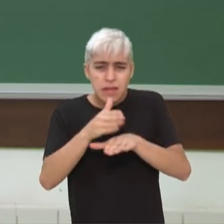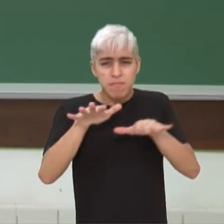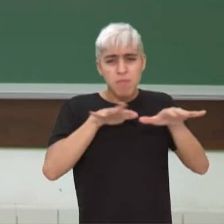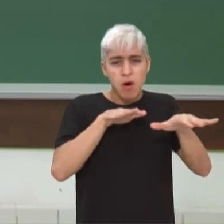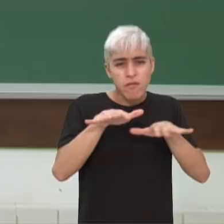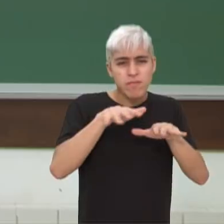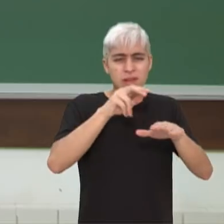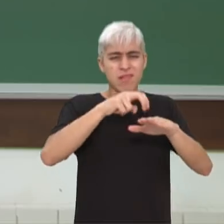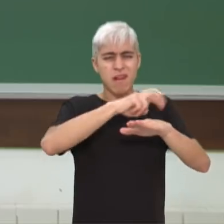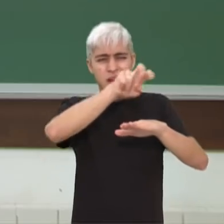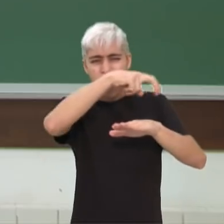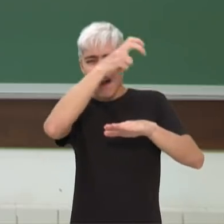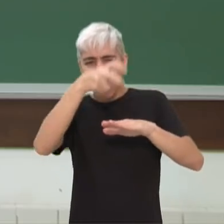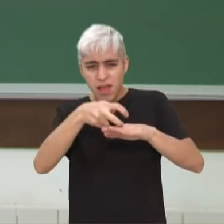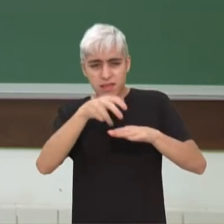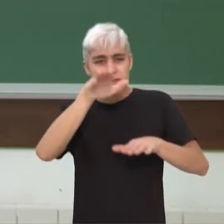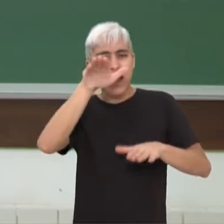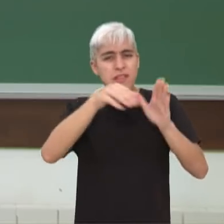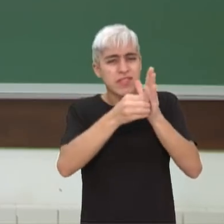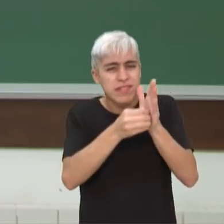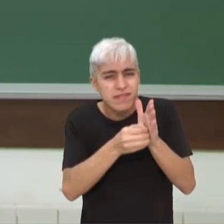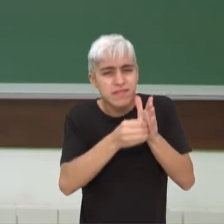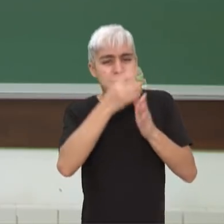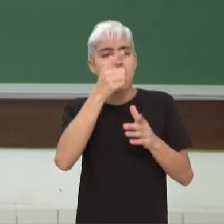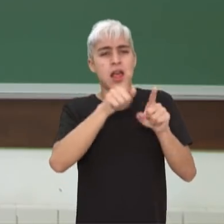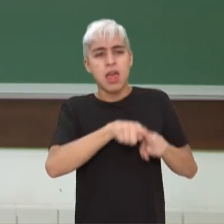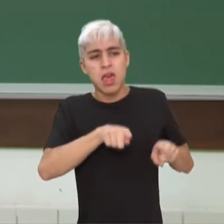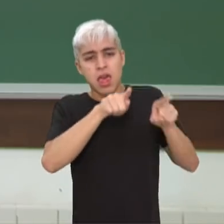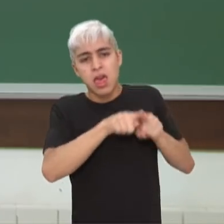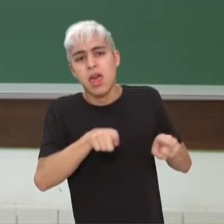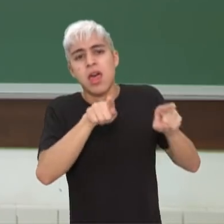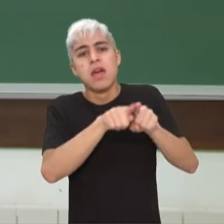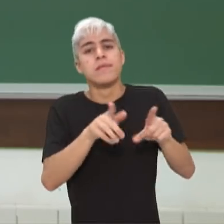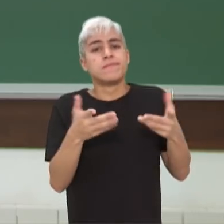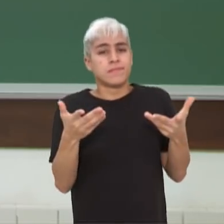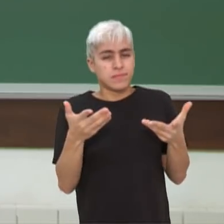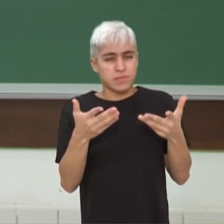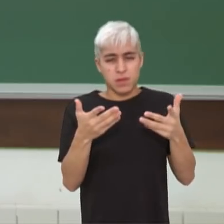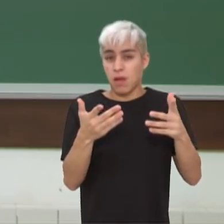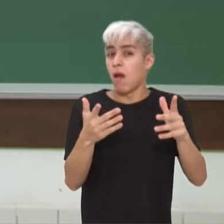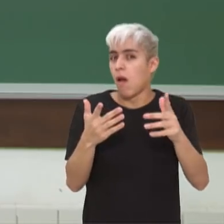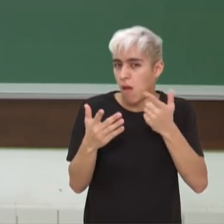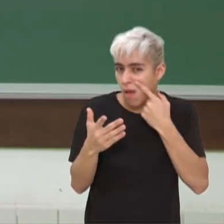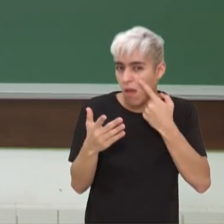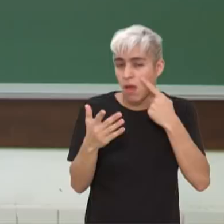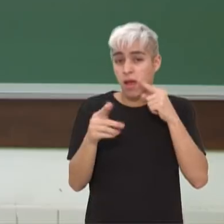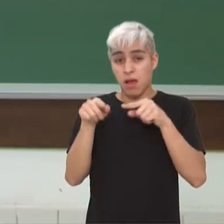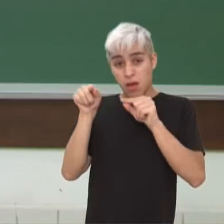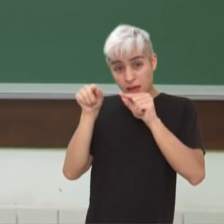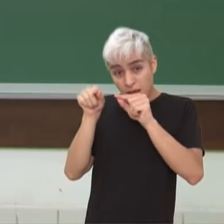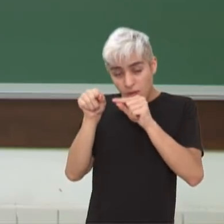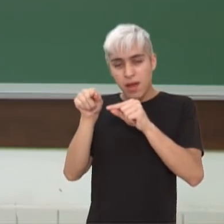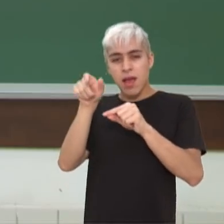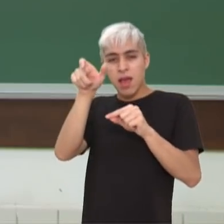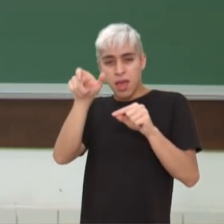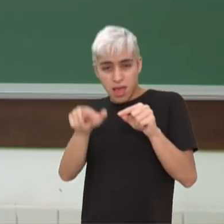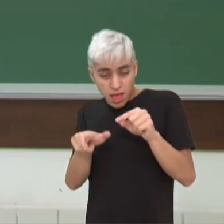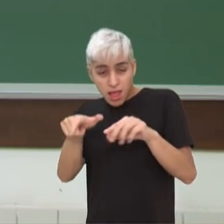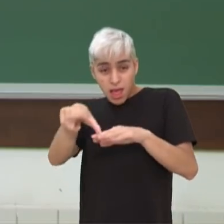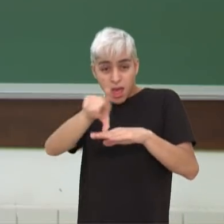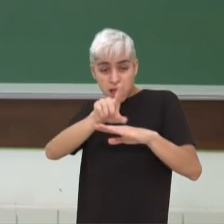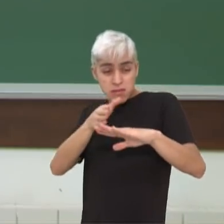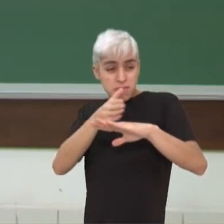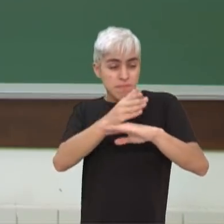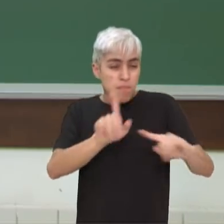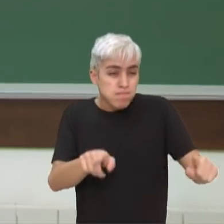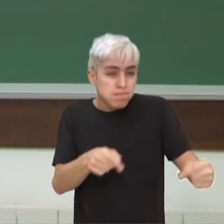movimentos acrobáticos, muitas vezes uma série de movimentos repetitivos e detalhe, antes dele entrar ali dentro do campo de